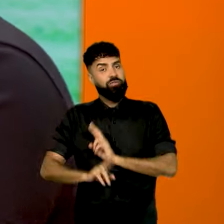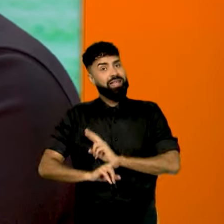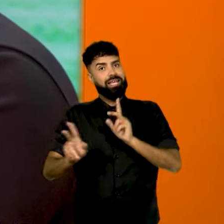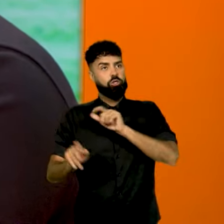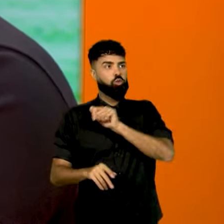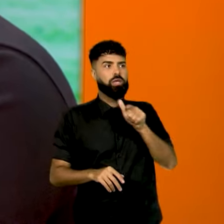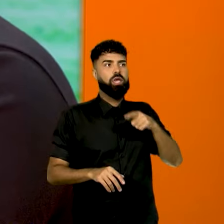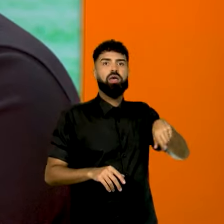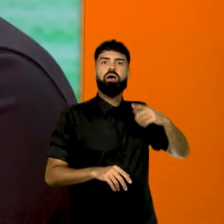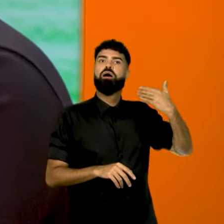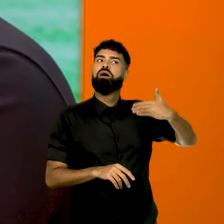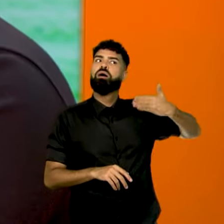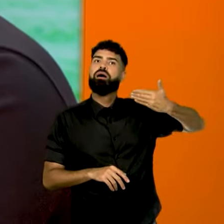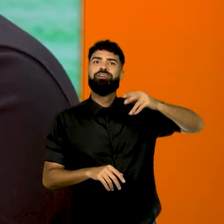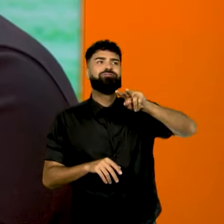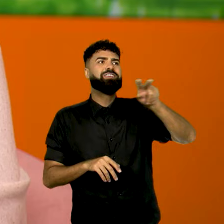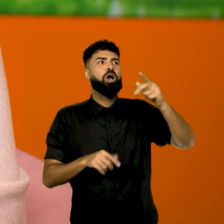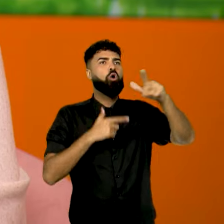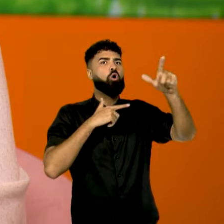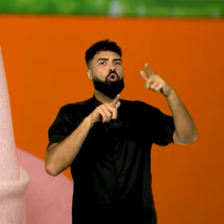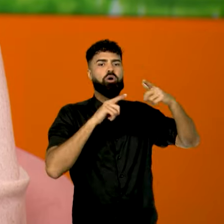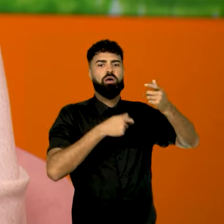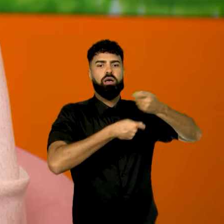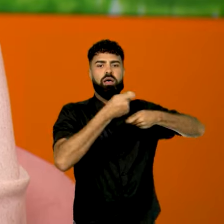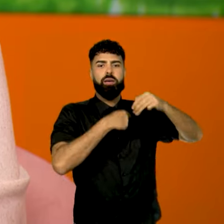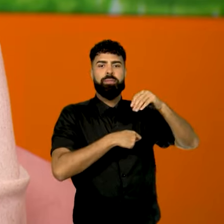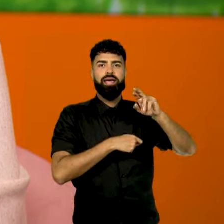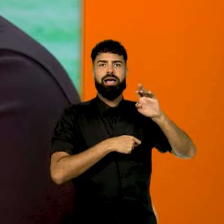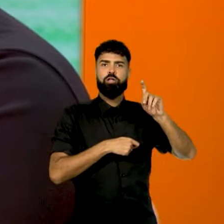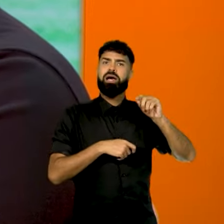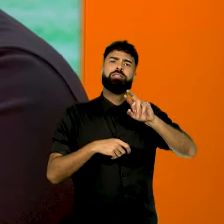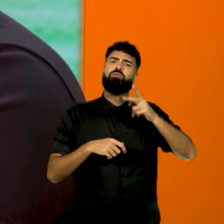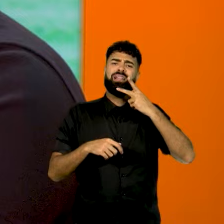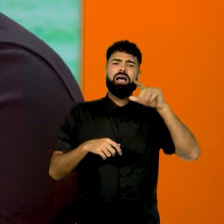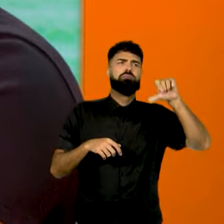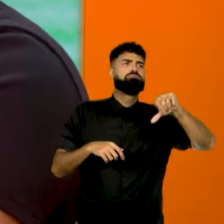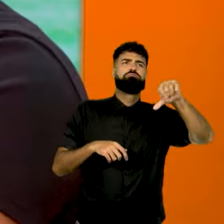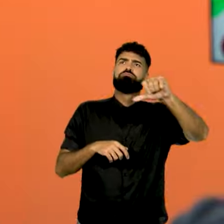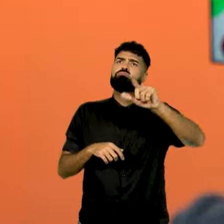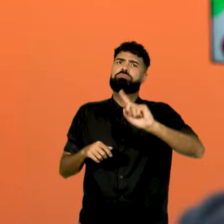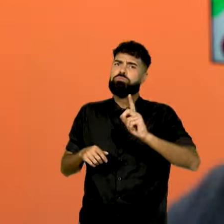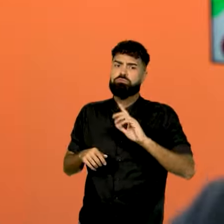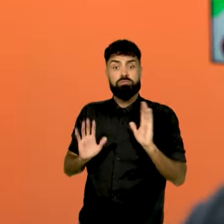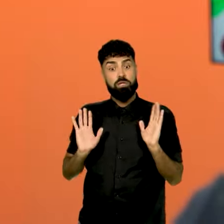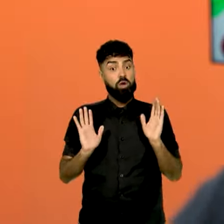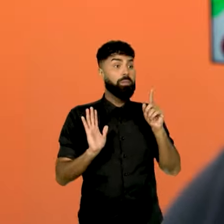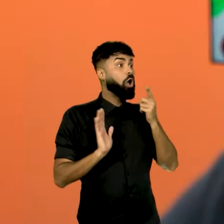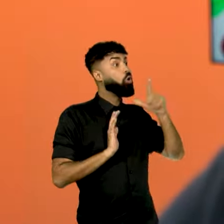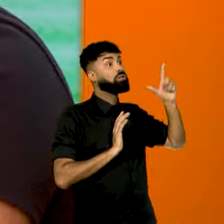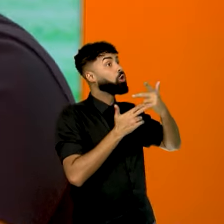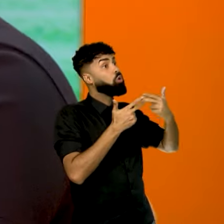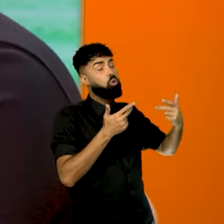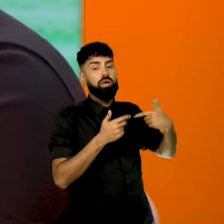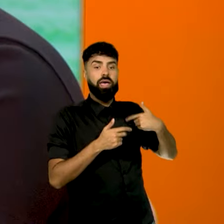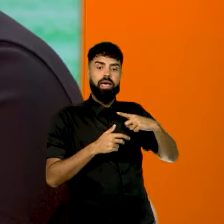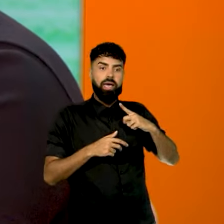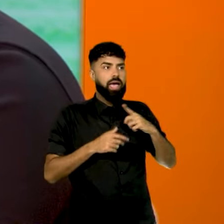diferente de tudo que a gente via já no mercado criado, não desmerecendo nenhuma produção,